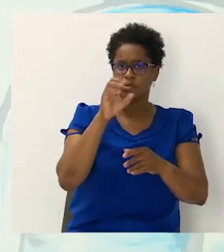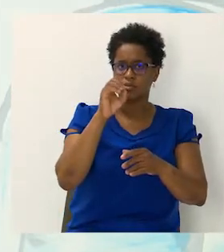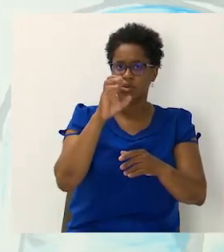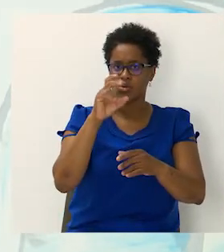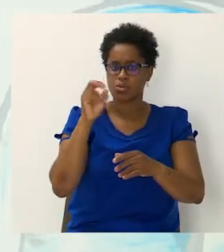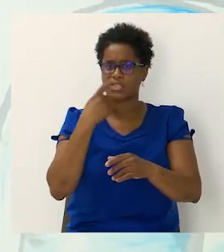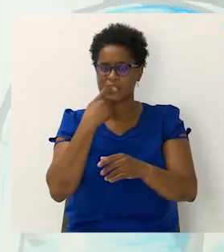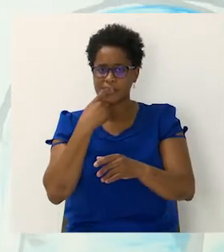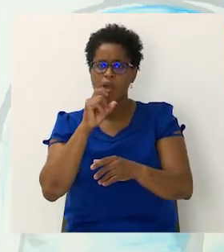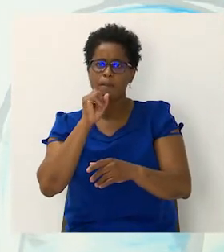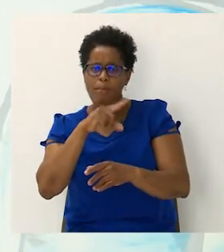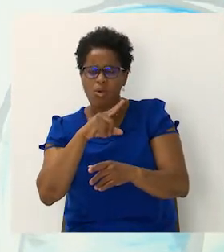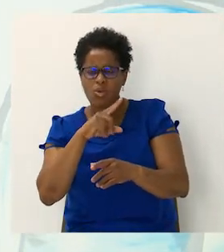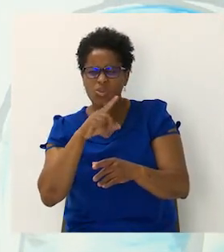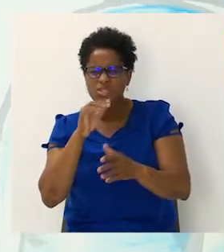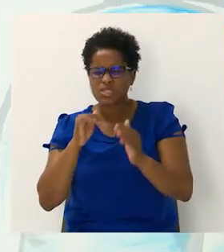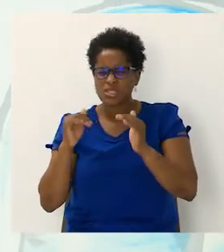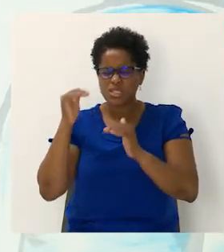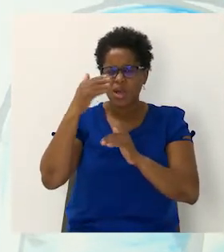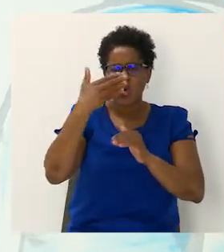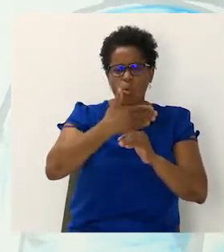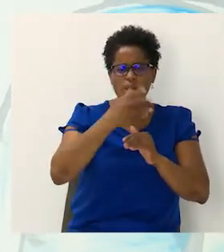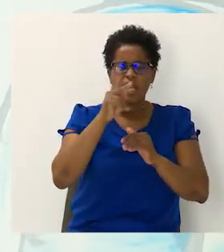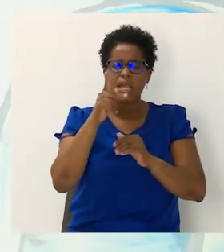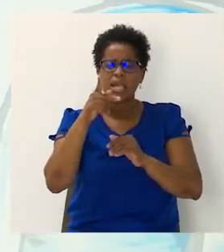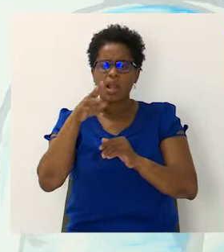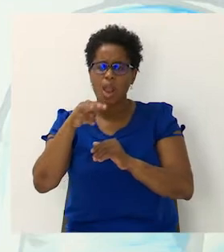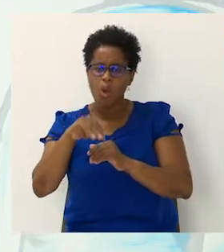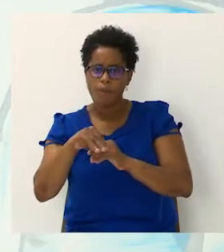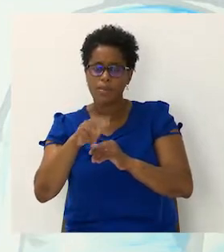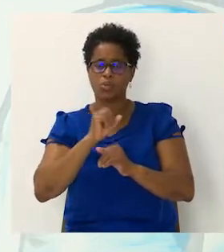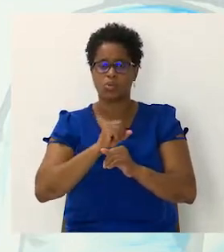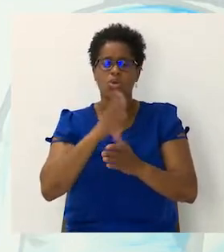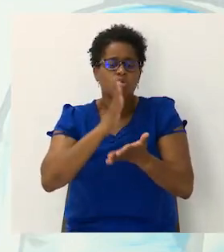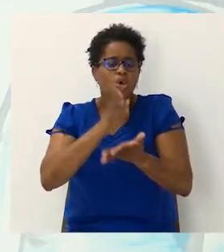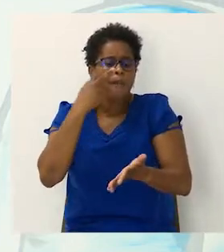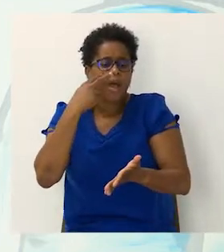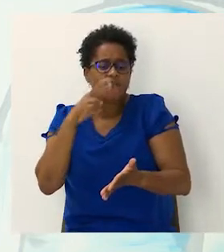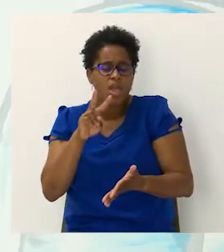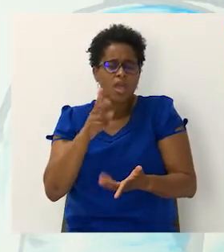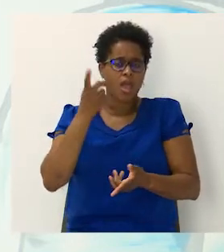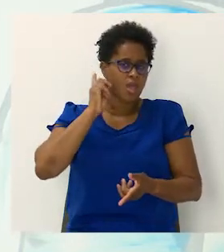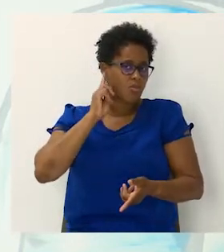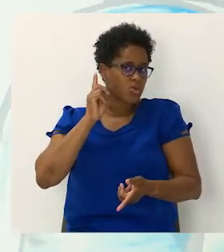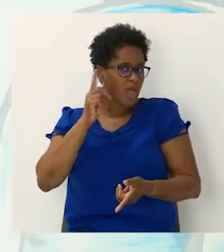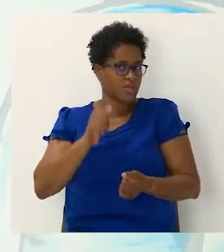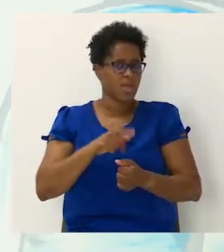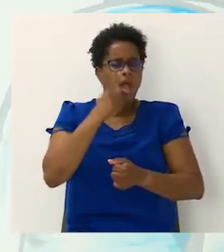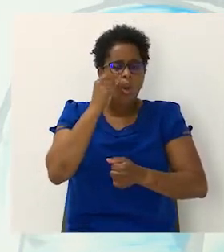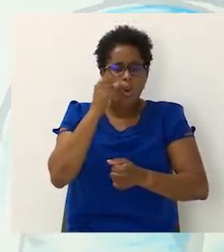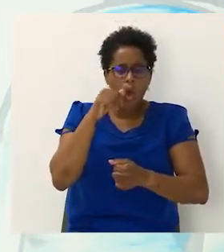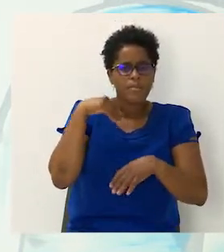podiam atingir cerca de 1 quilômetro. Só para ver a importância que o